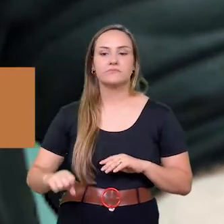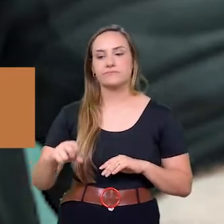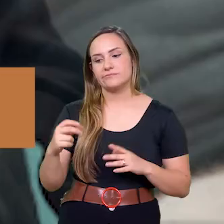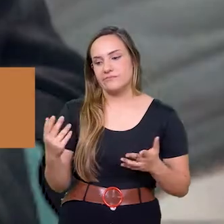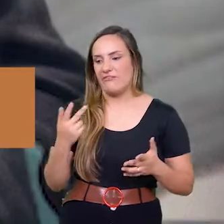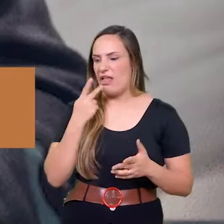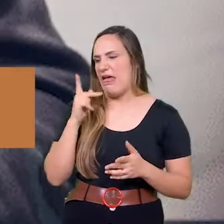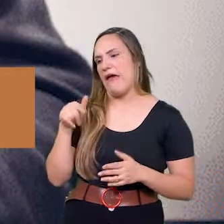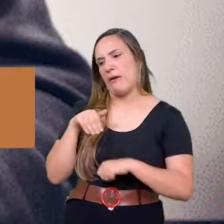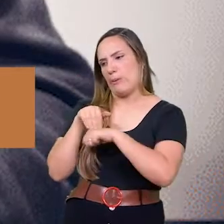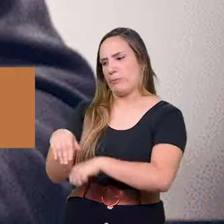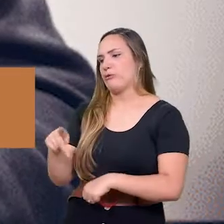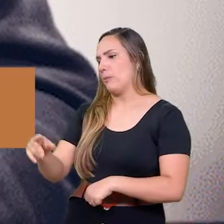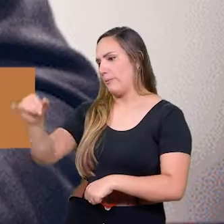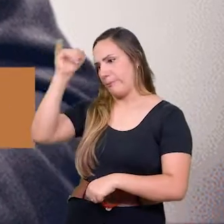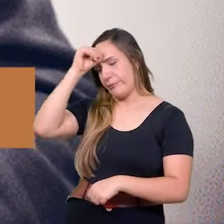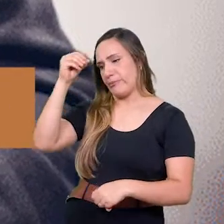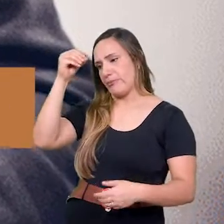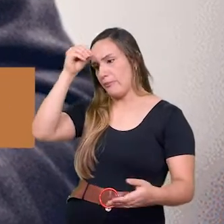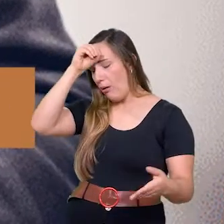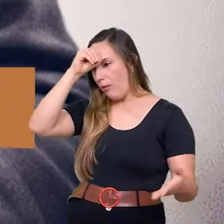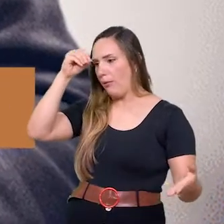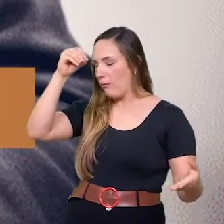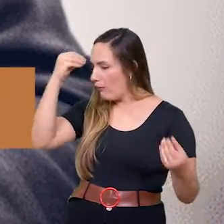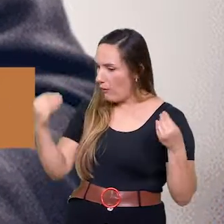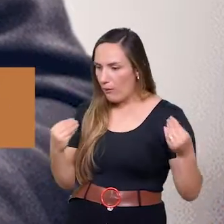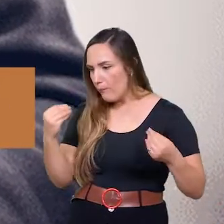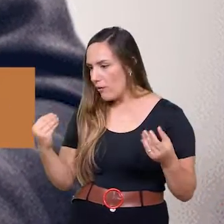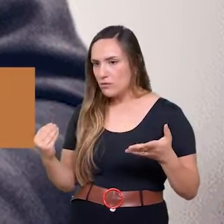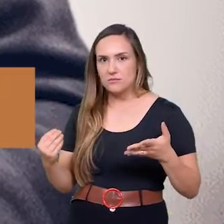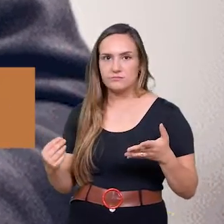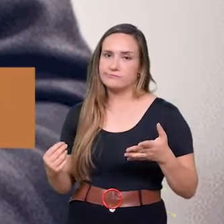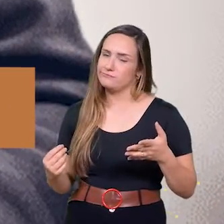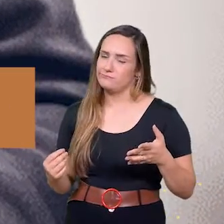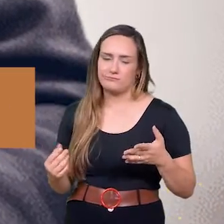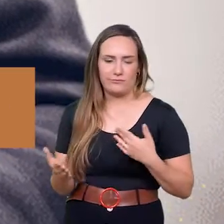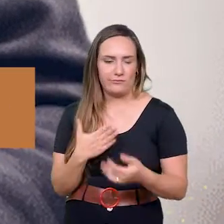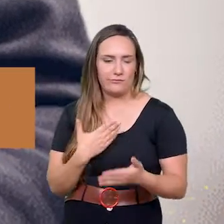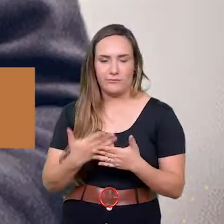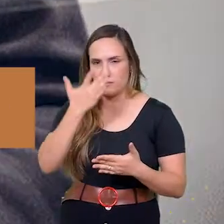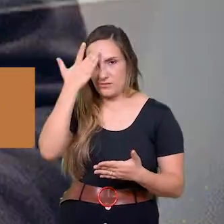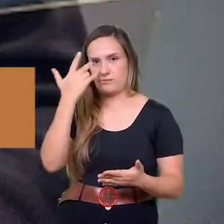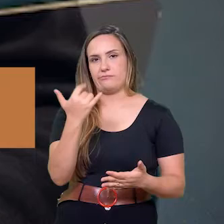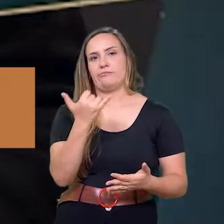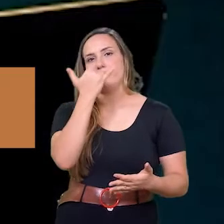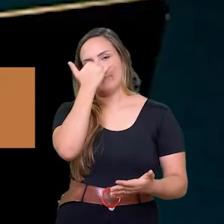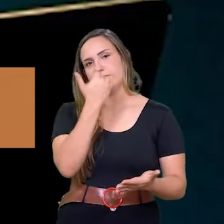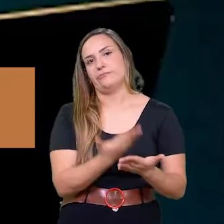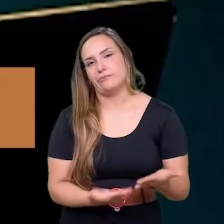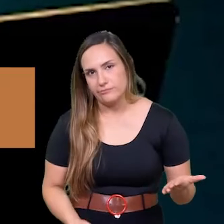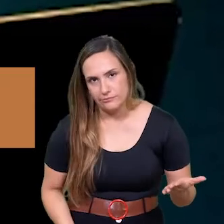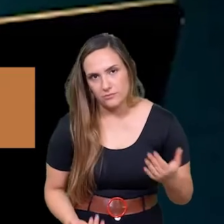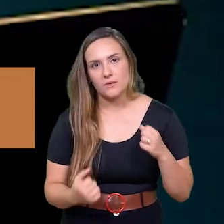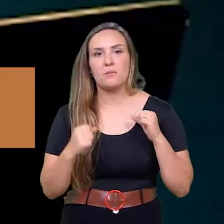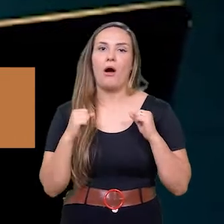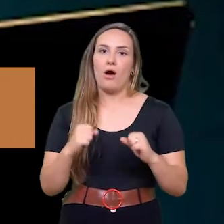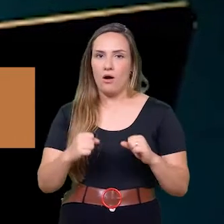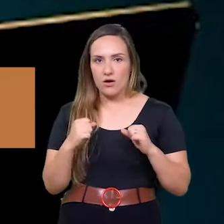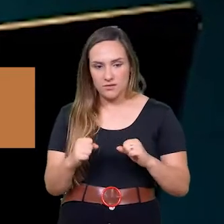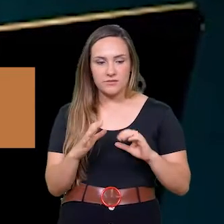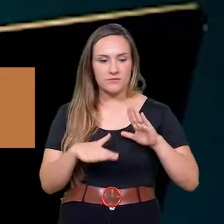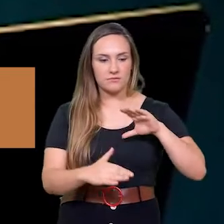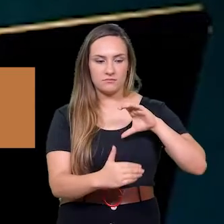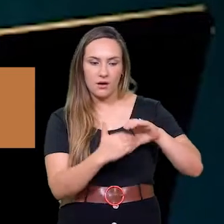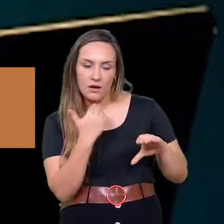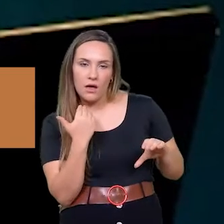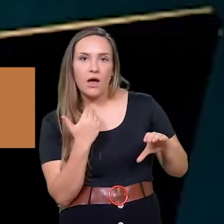deve culpar as vítimas, para resumir. Ninguém pode dizer que está a salvo. Então, algum dia vai acontecer